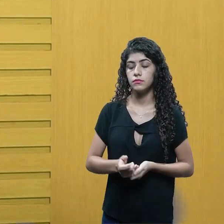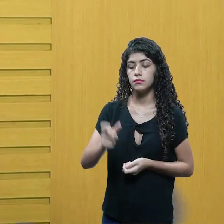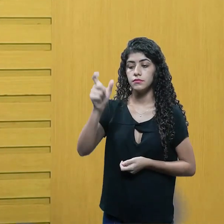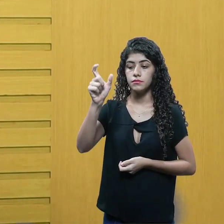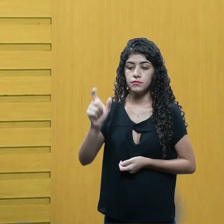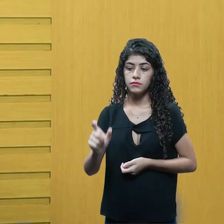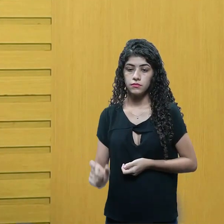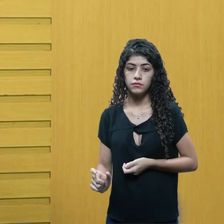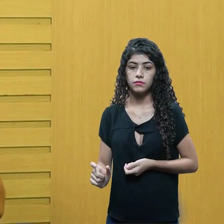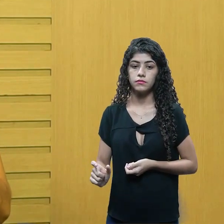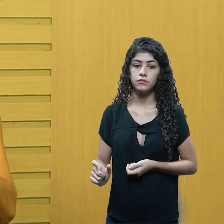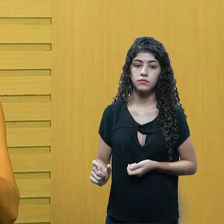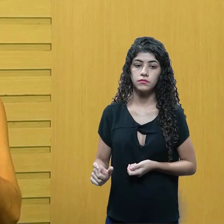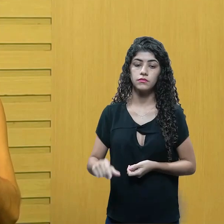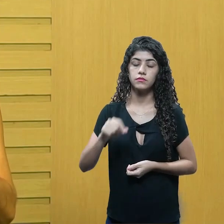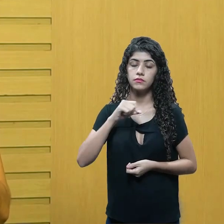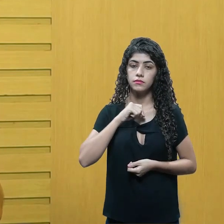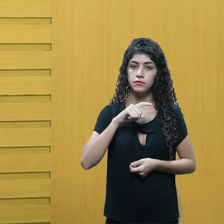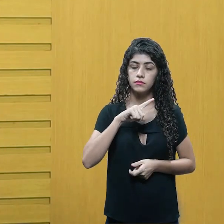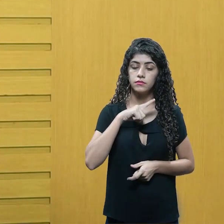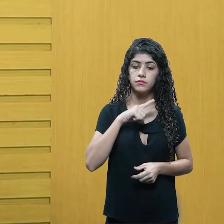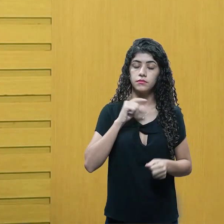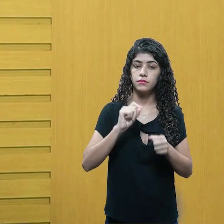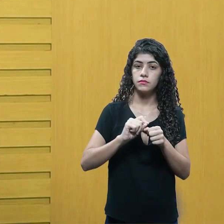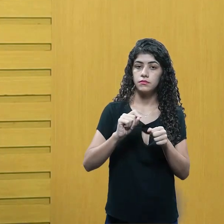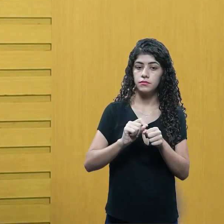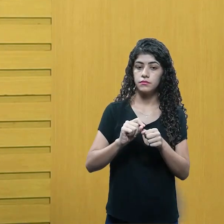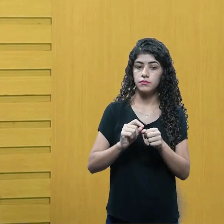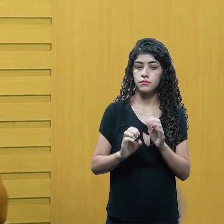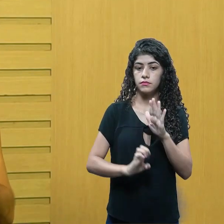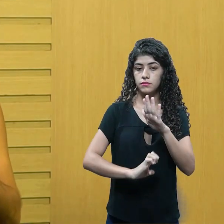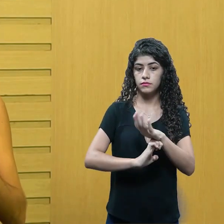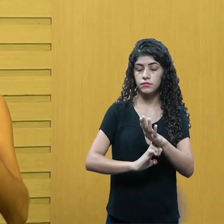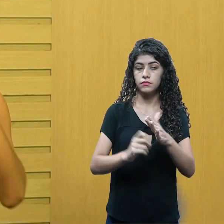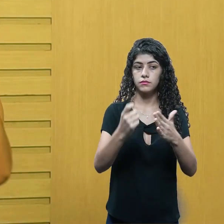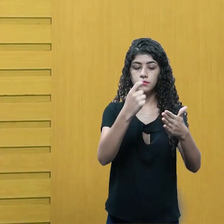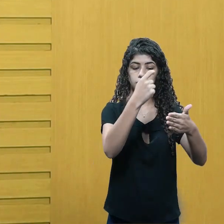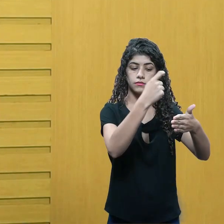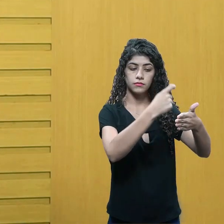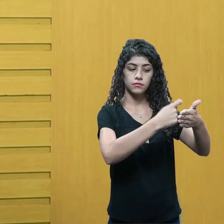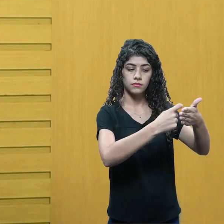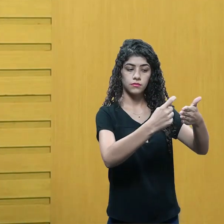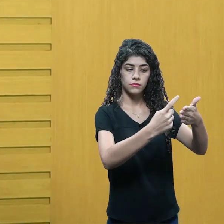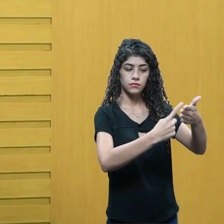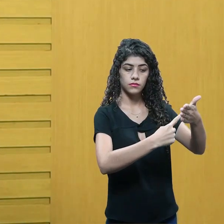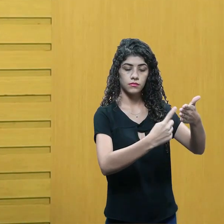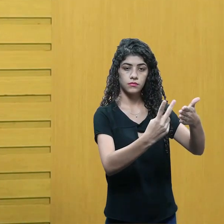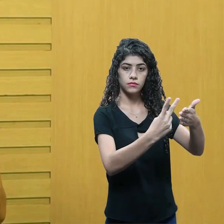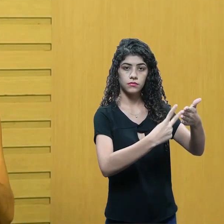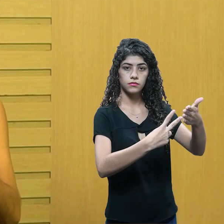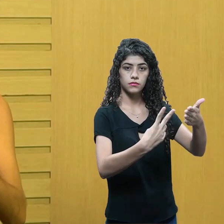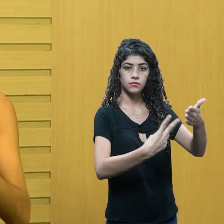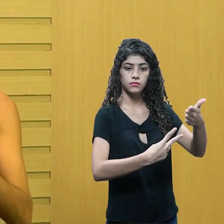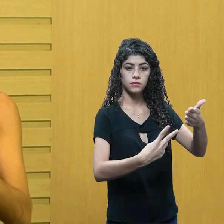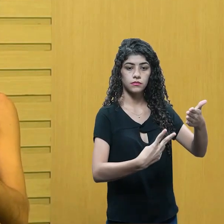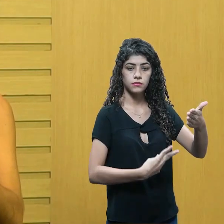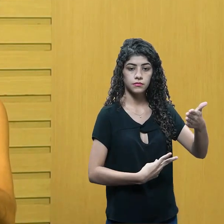É se o CNAE, as atividades que essa empresa tem listado no